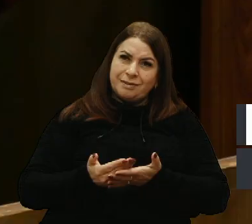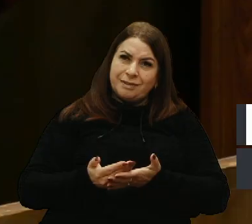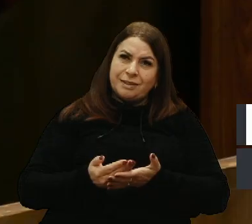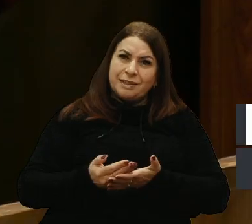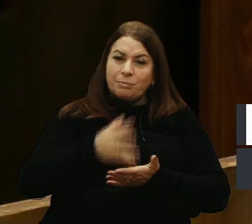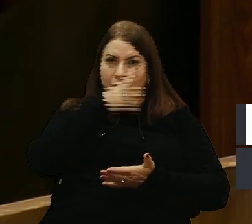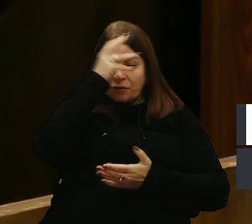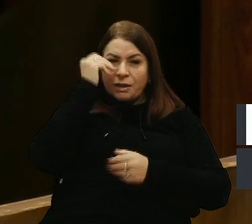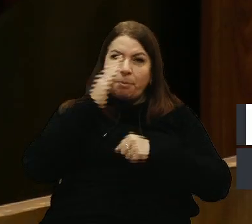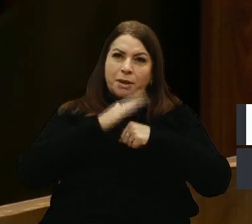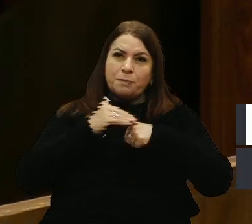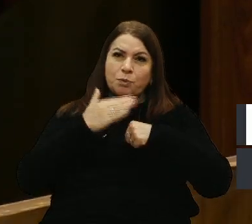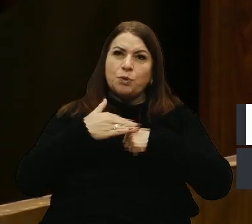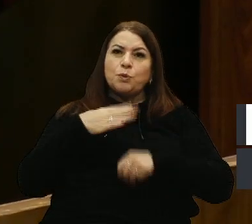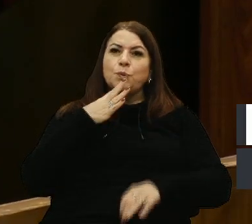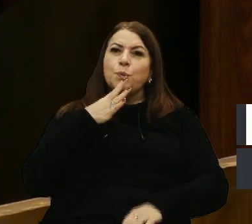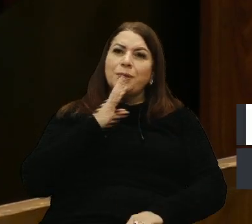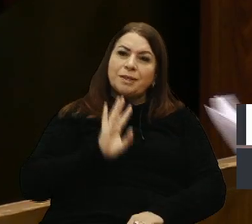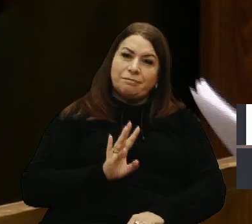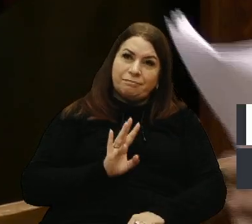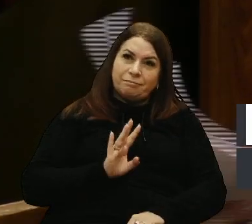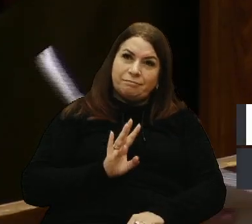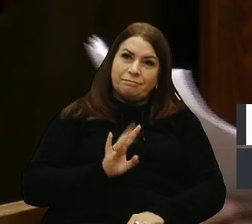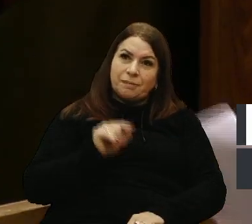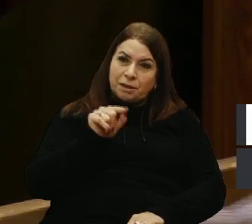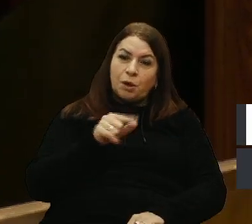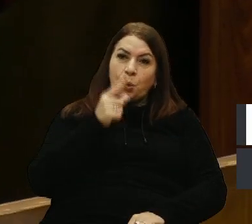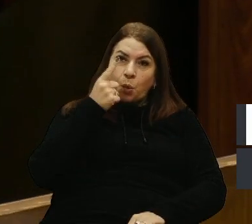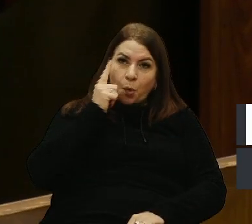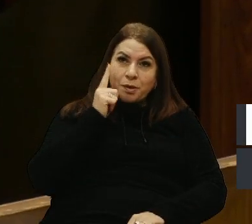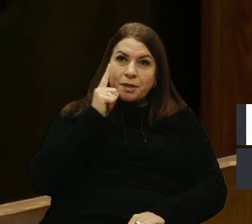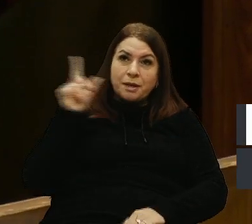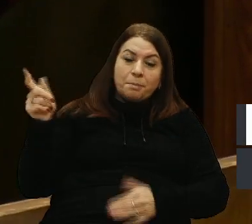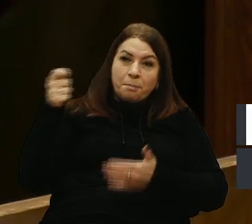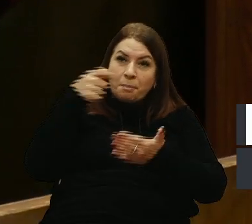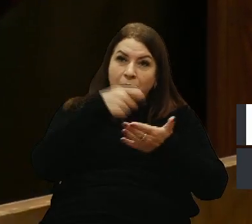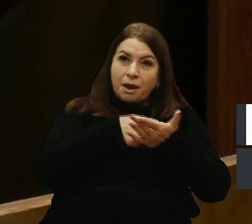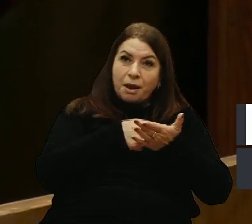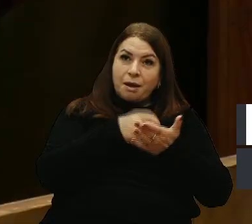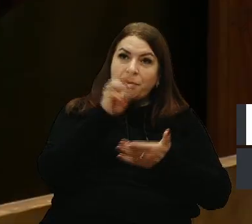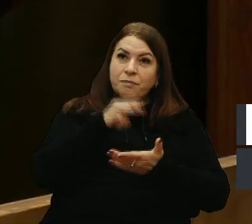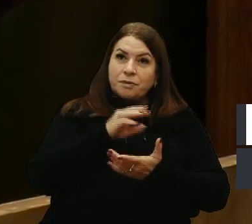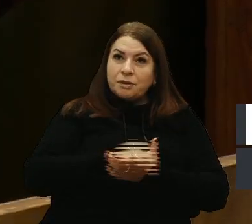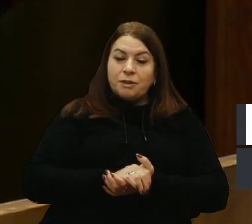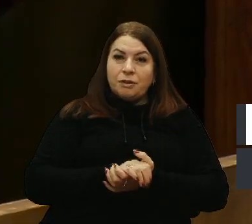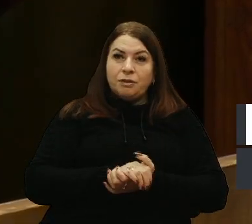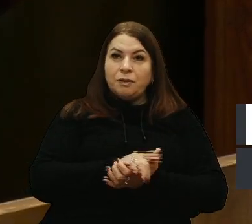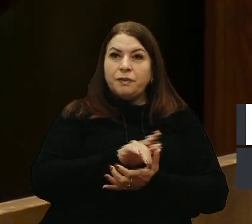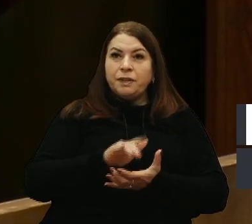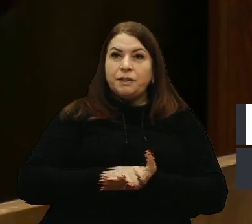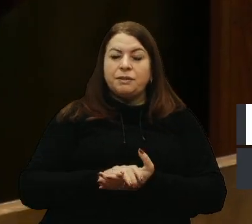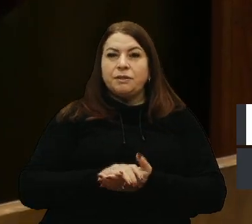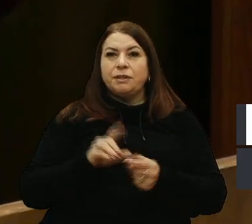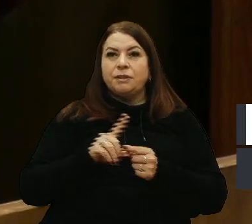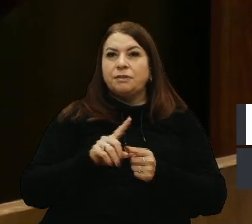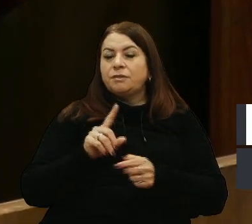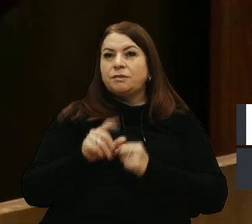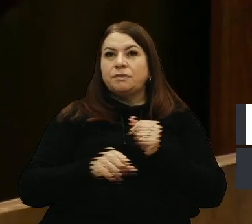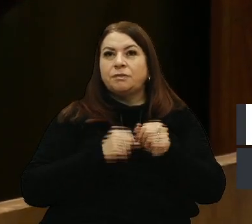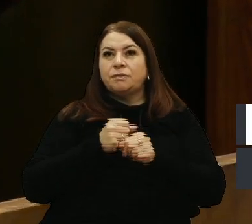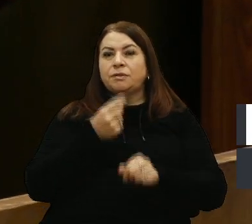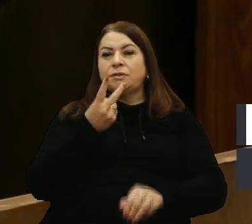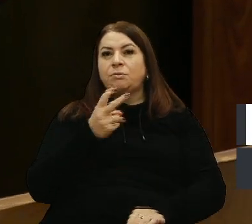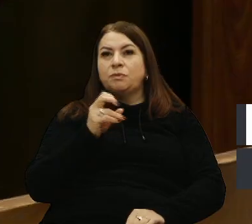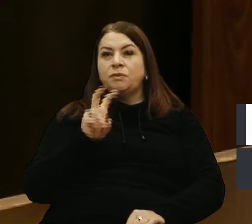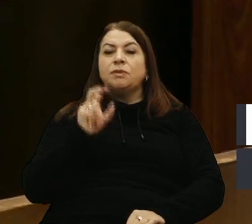prefeitura mais bondosa que eu conheço, ela concede subsídio para o transporte público. E no próprio ano de 2025